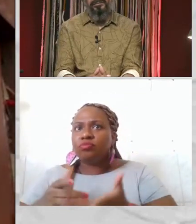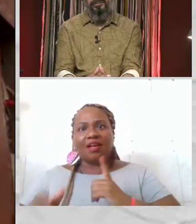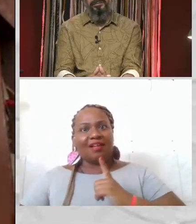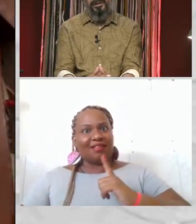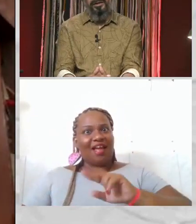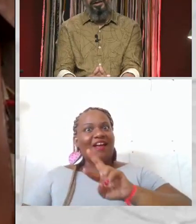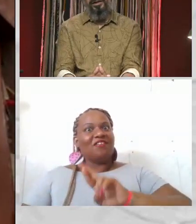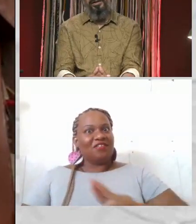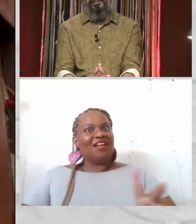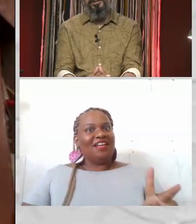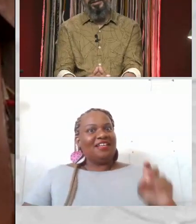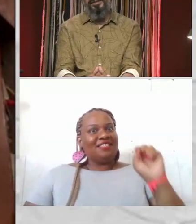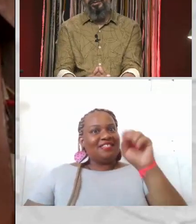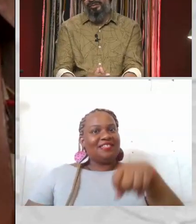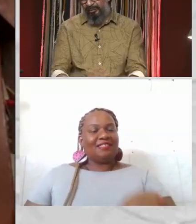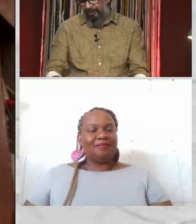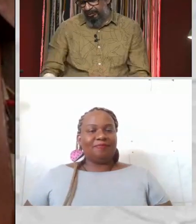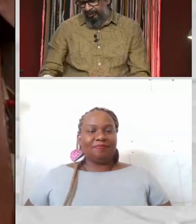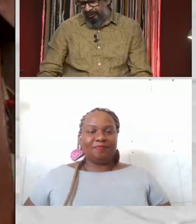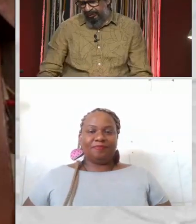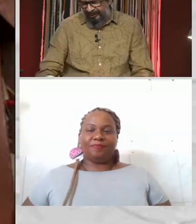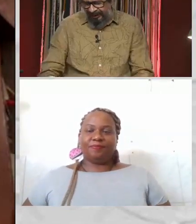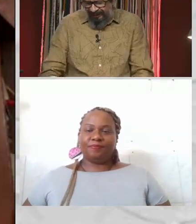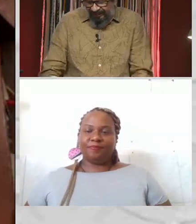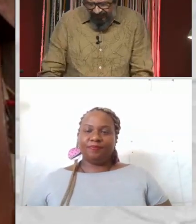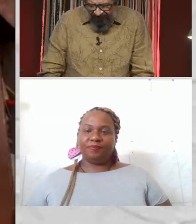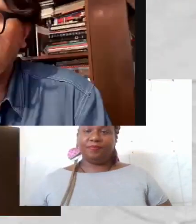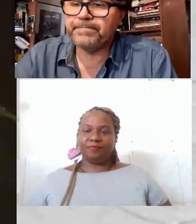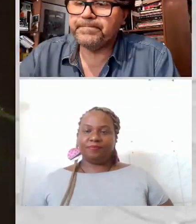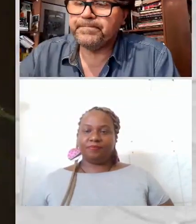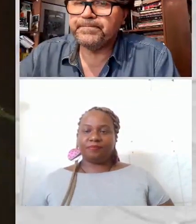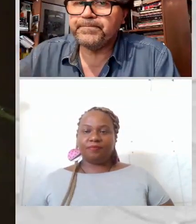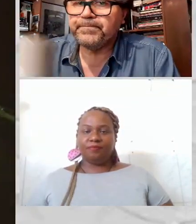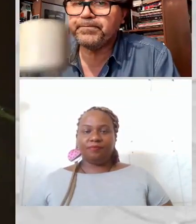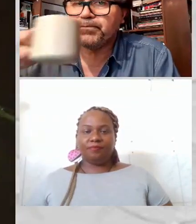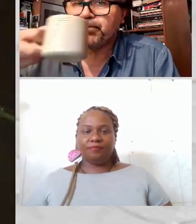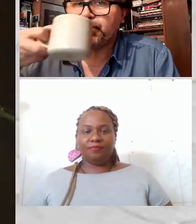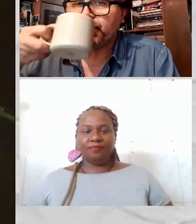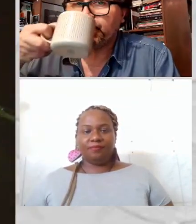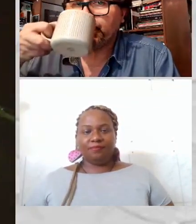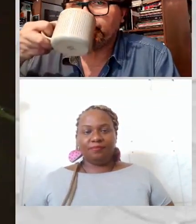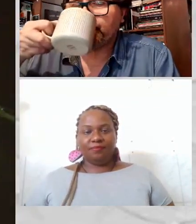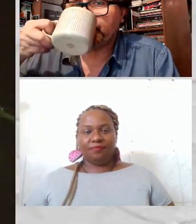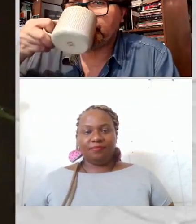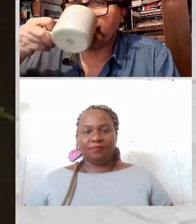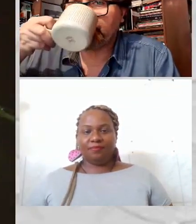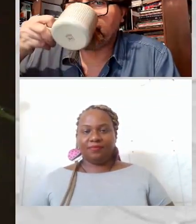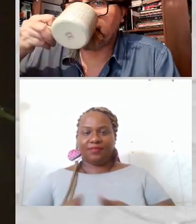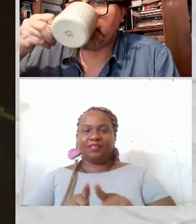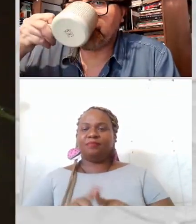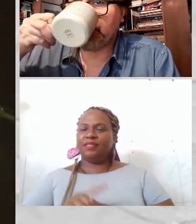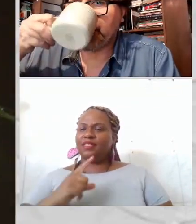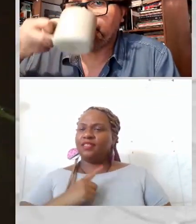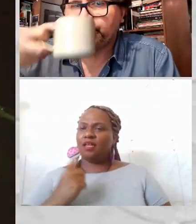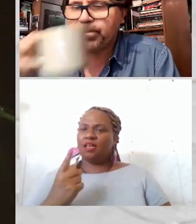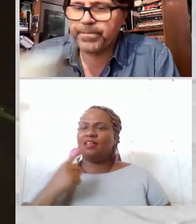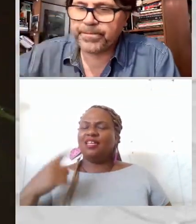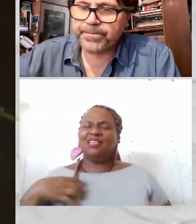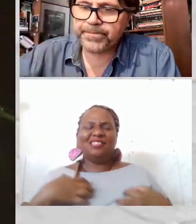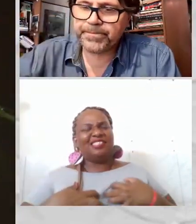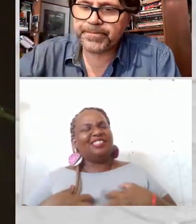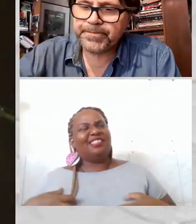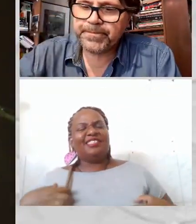diferença. É, Marcelino, com essa... uma coisa que me inquieta e que me deixa assim, muito